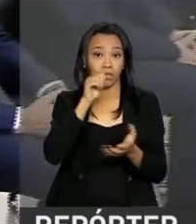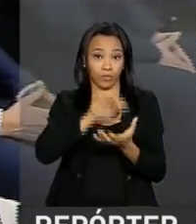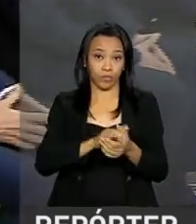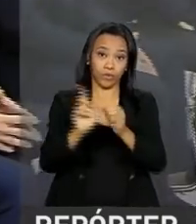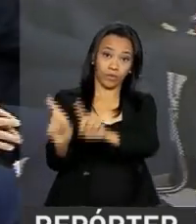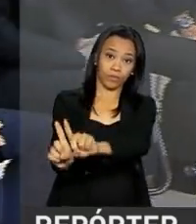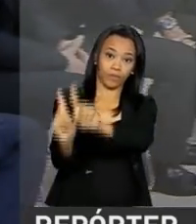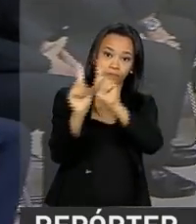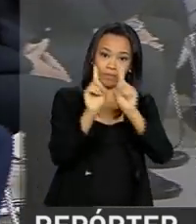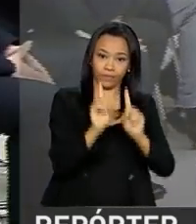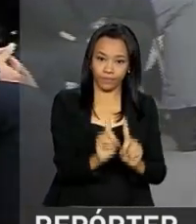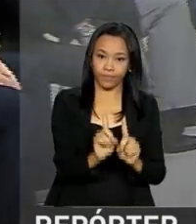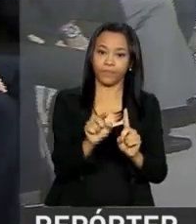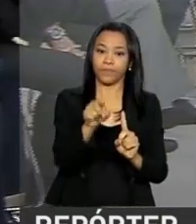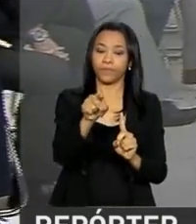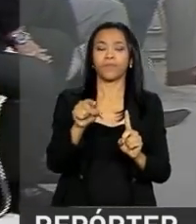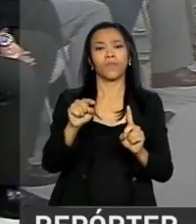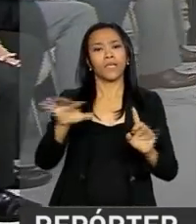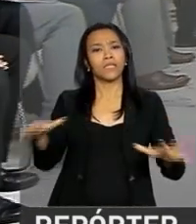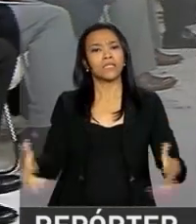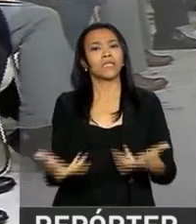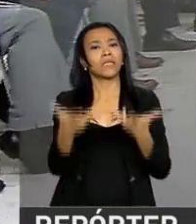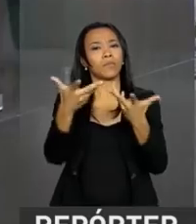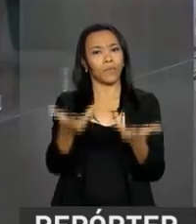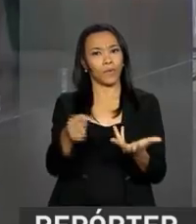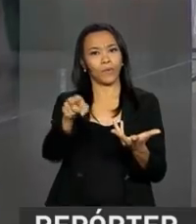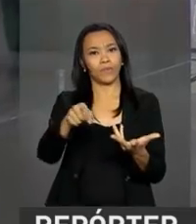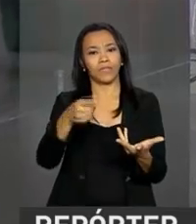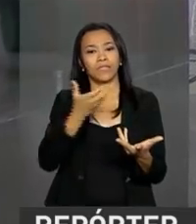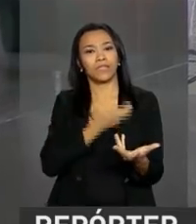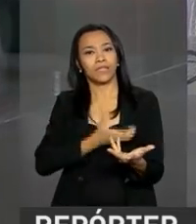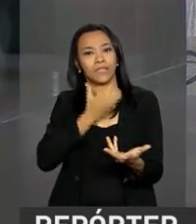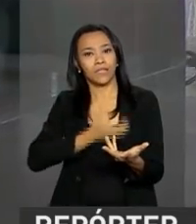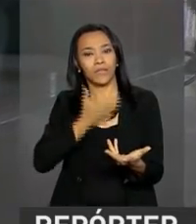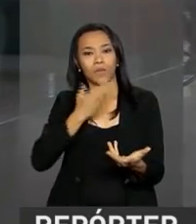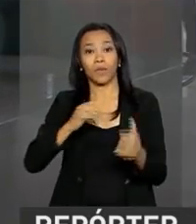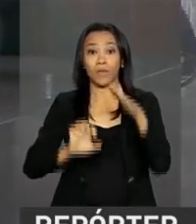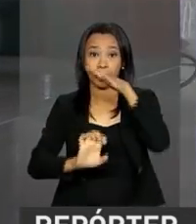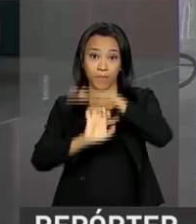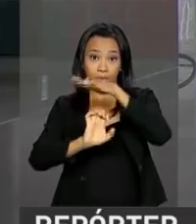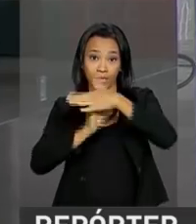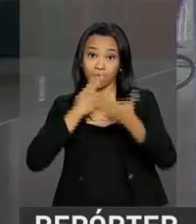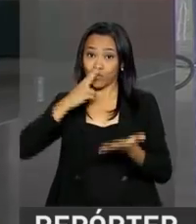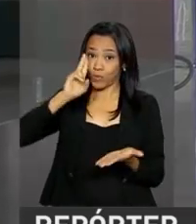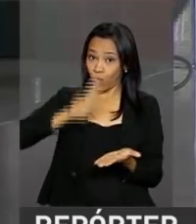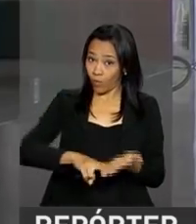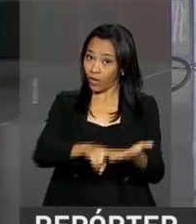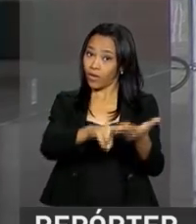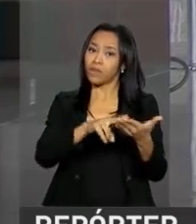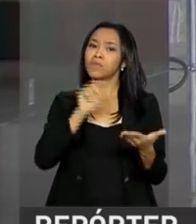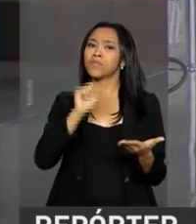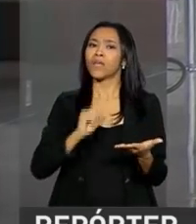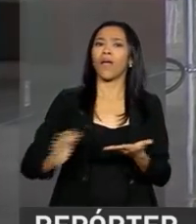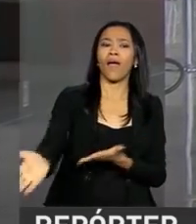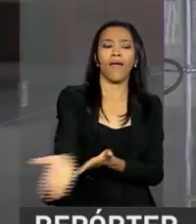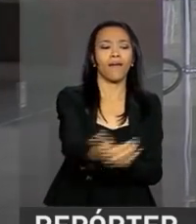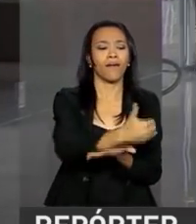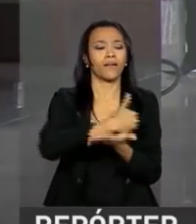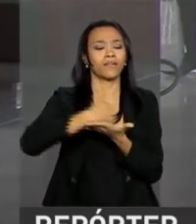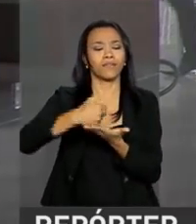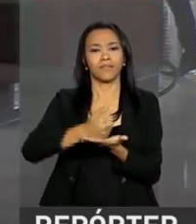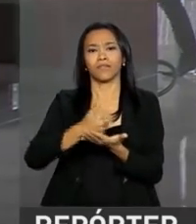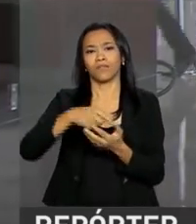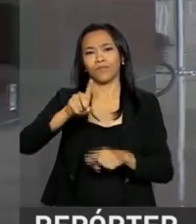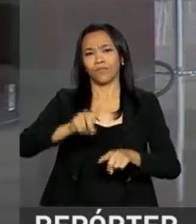temer e participou da cerimônia de natal do Papai Noel dos correios uma campanha anual dos Correios de arrecadação e Distribuição de